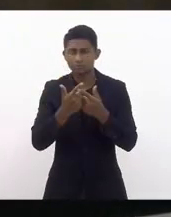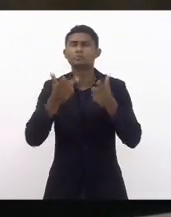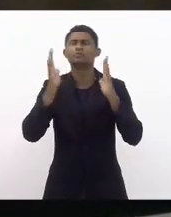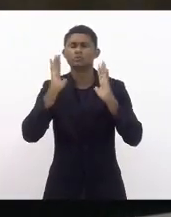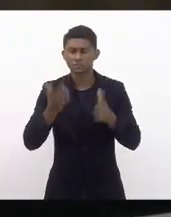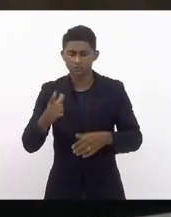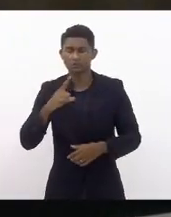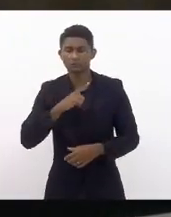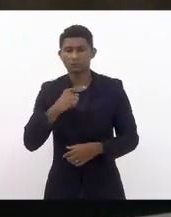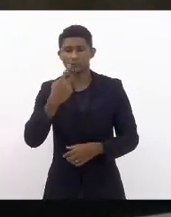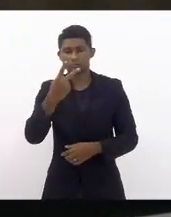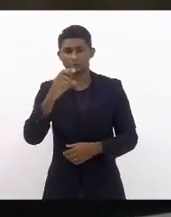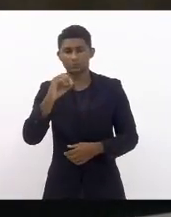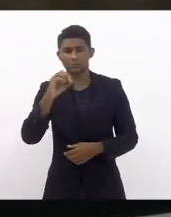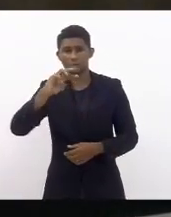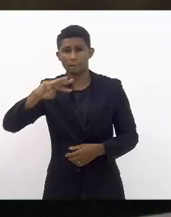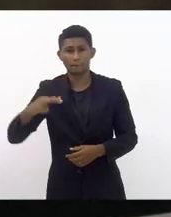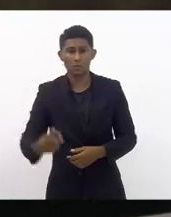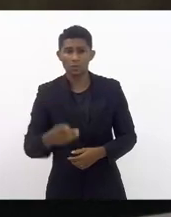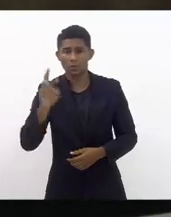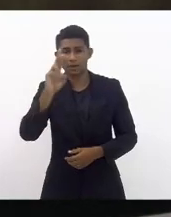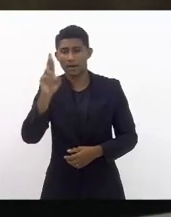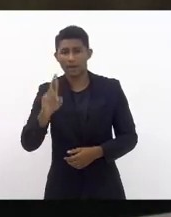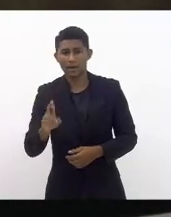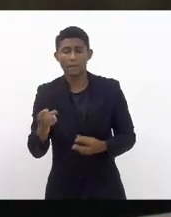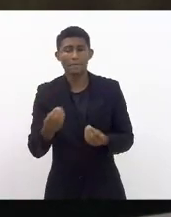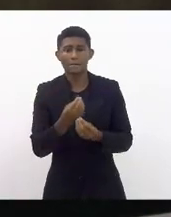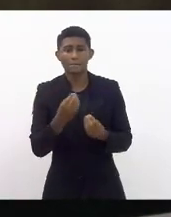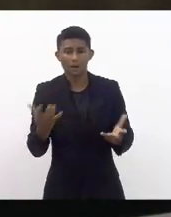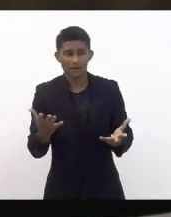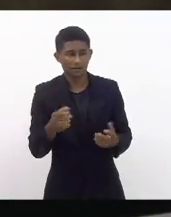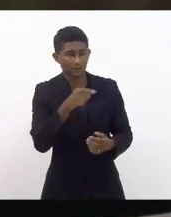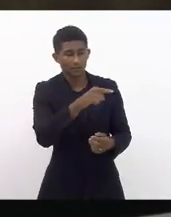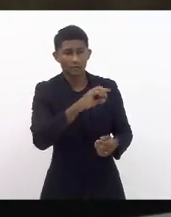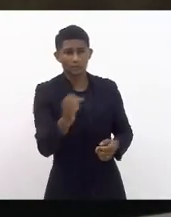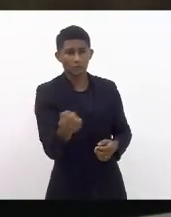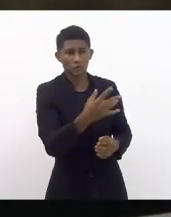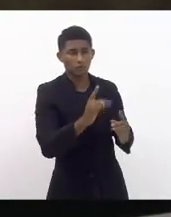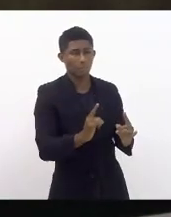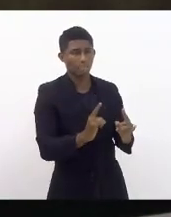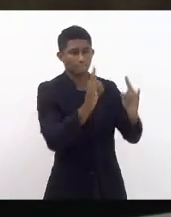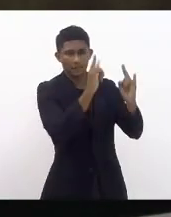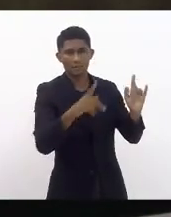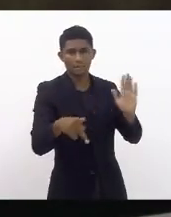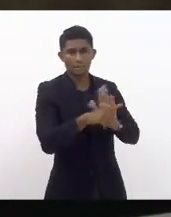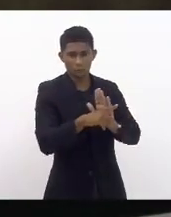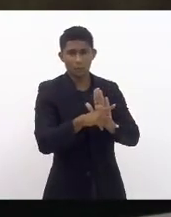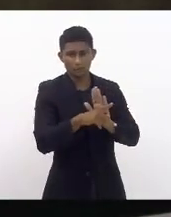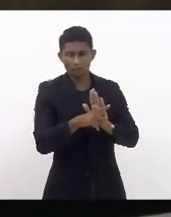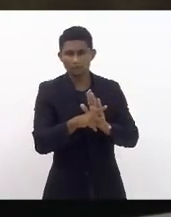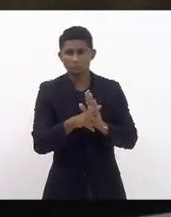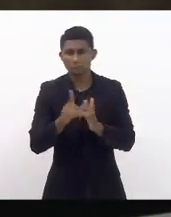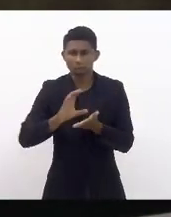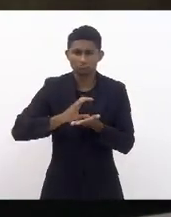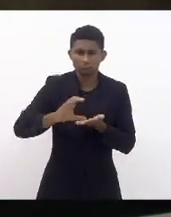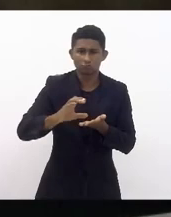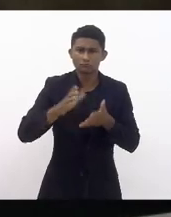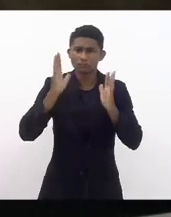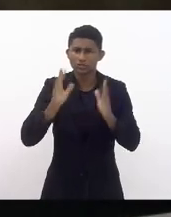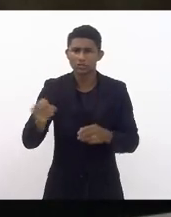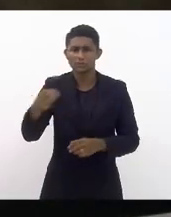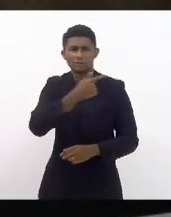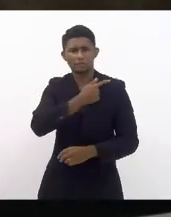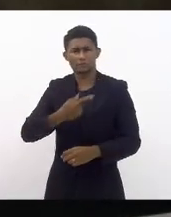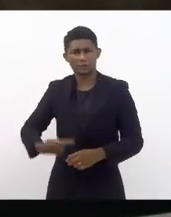20 milhões de reais para comprar a nova sede da UESO. Passou Pezão, passou Dornelles,